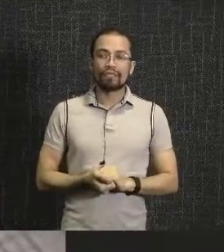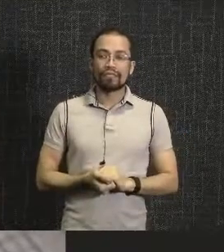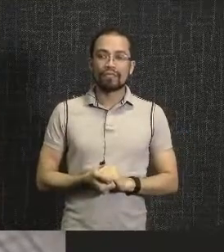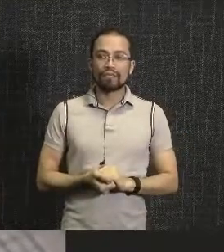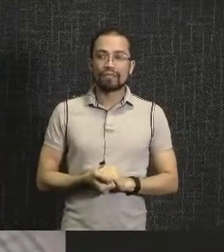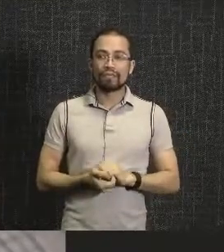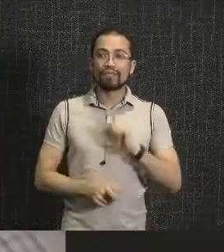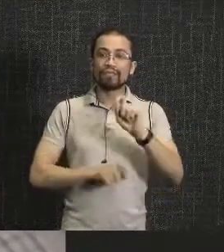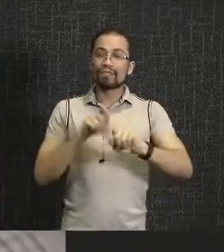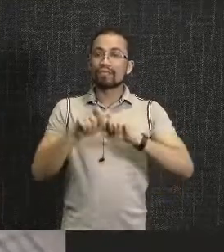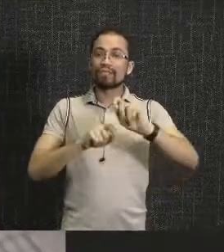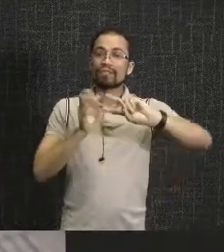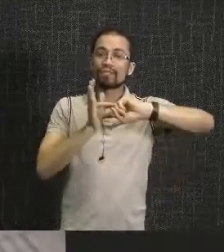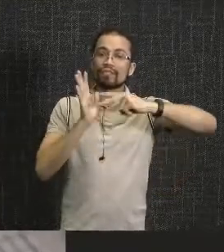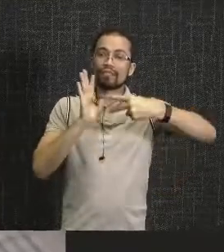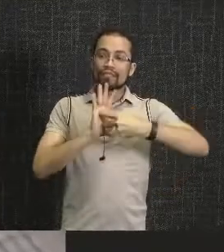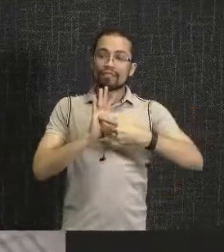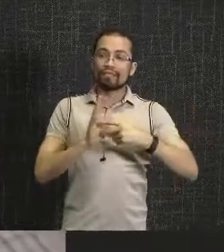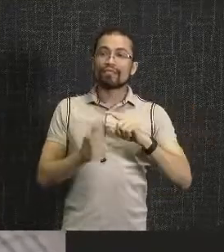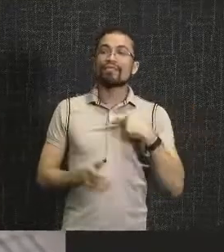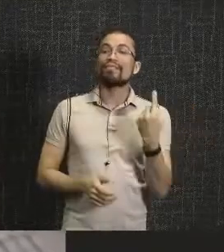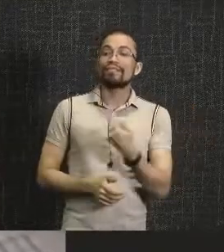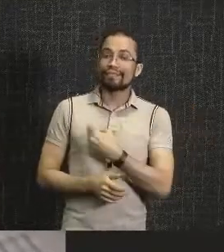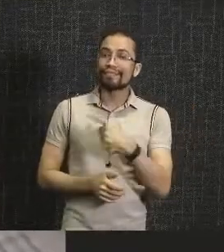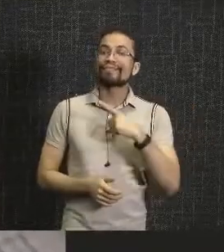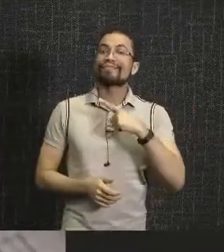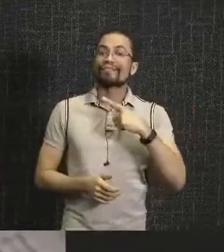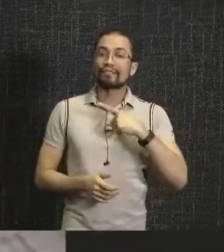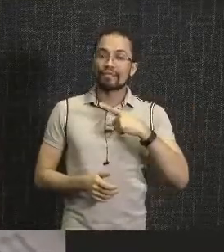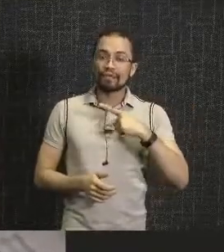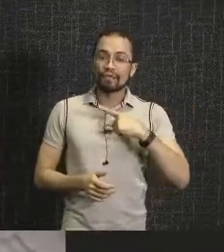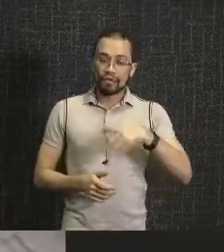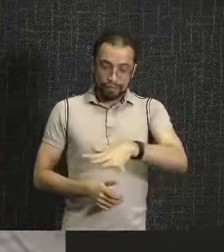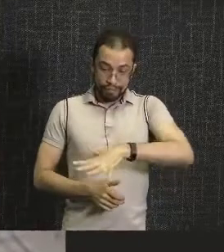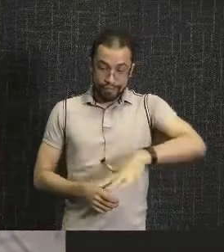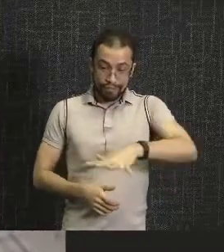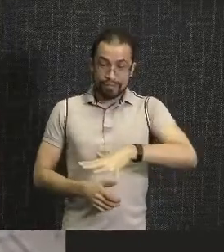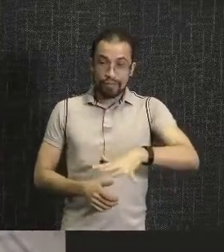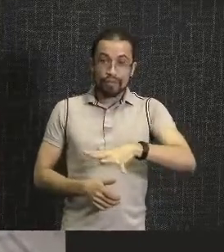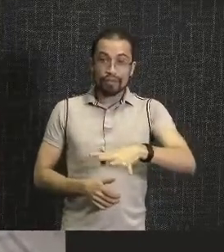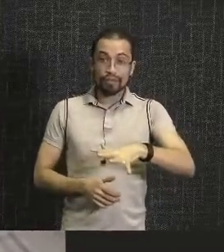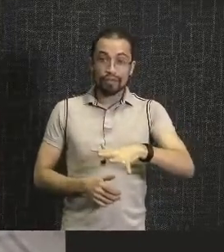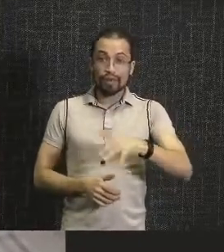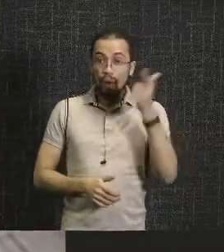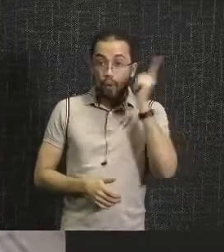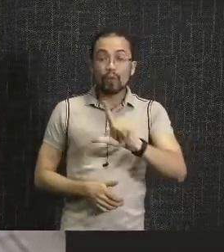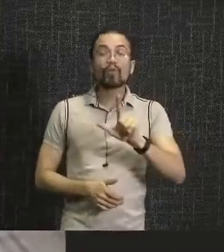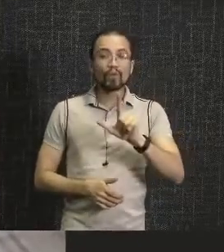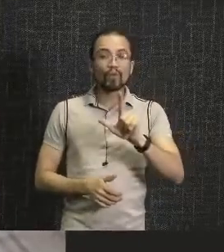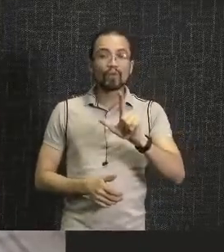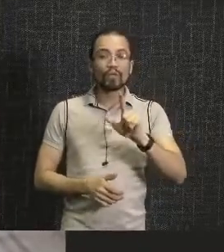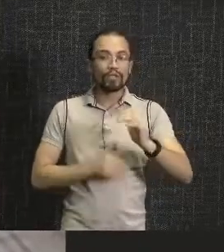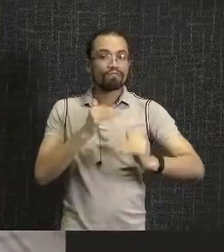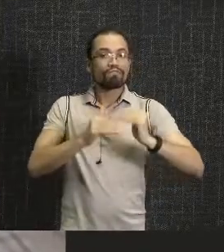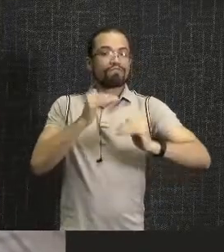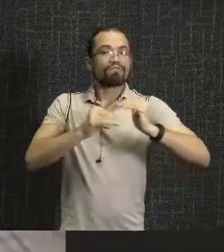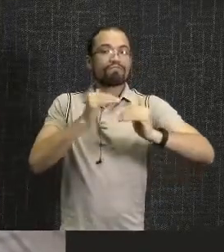ou seja, a gente tem muito espaço para recuperar, tá? Essa